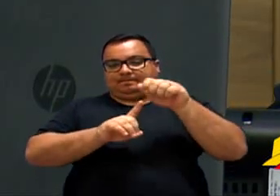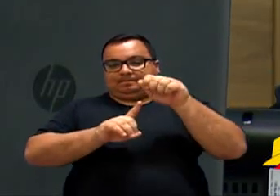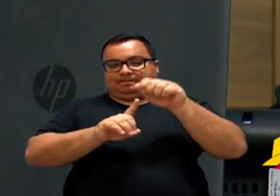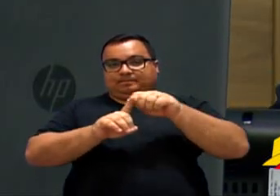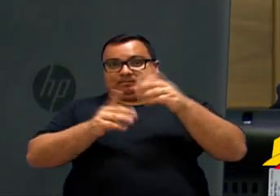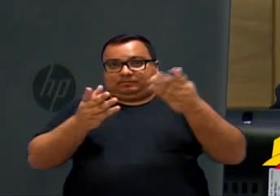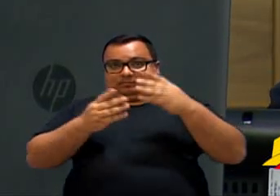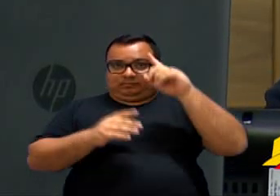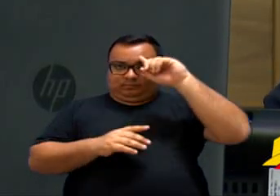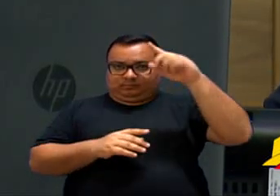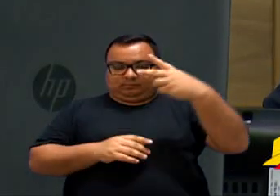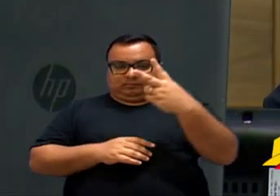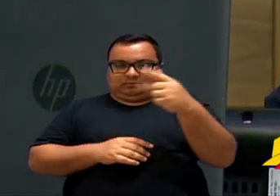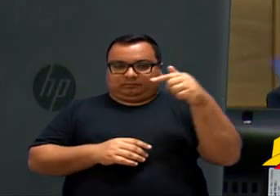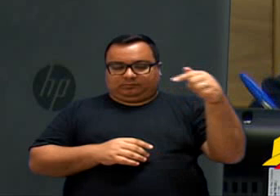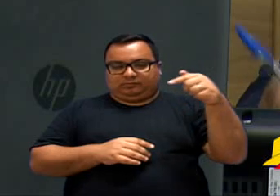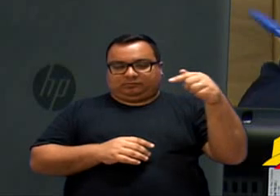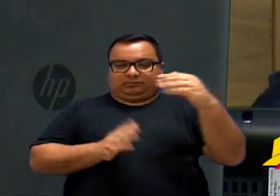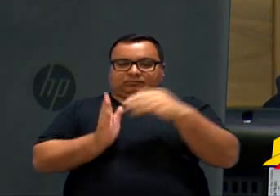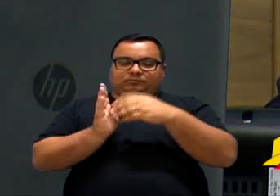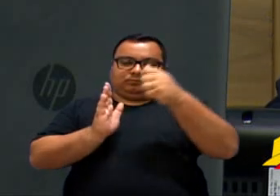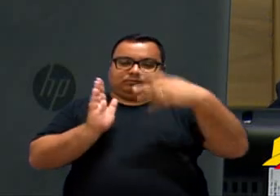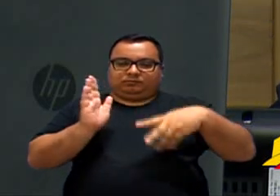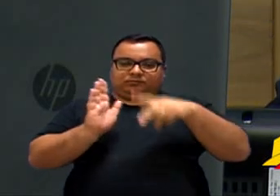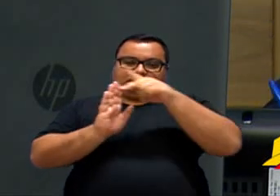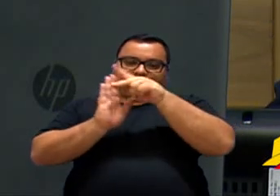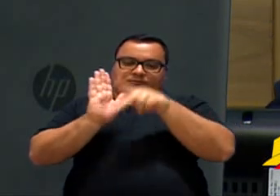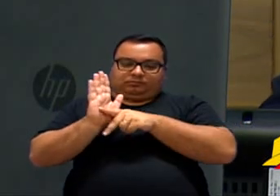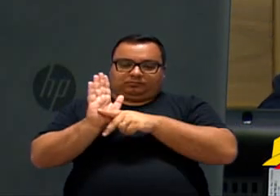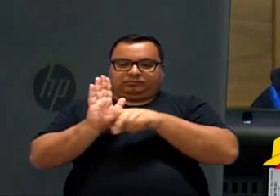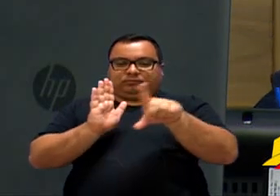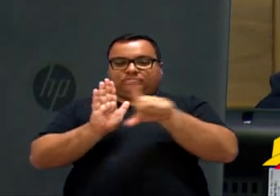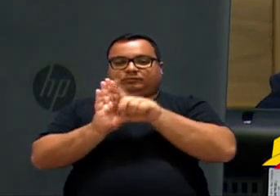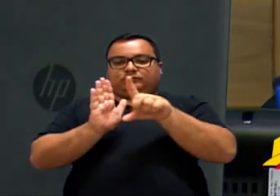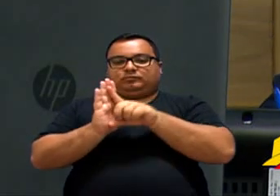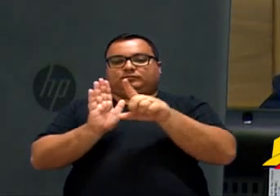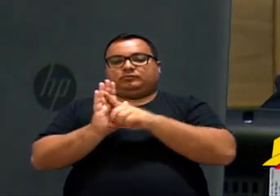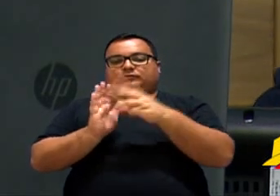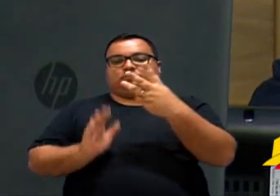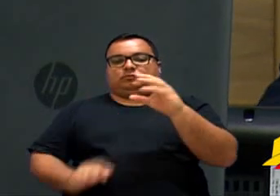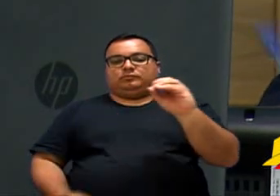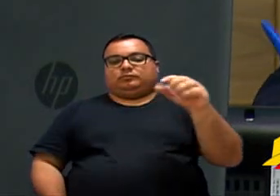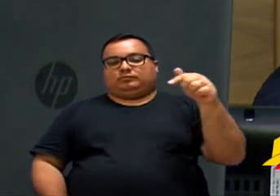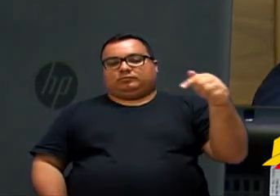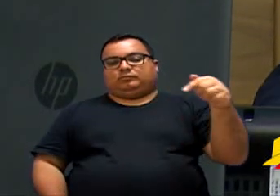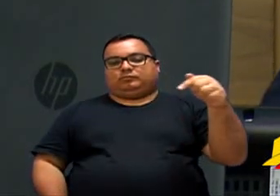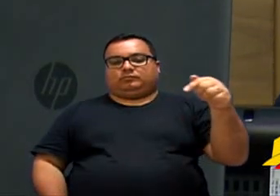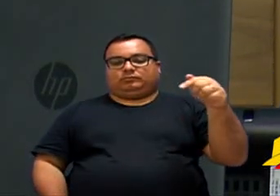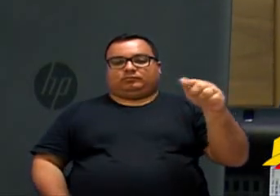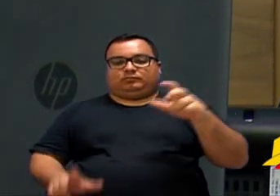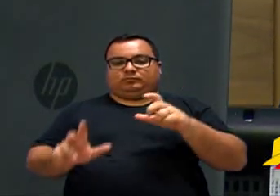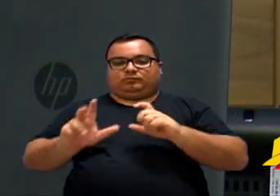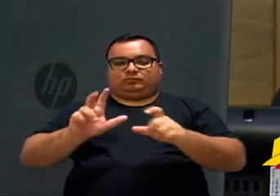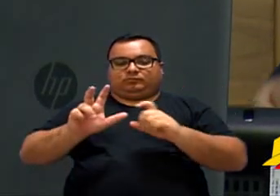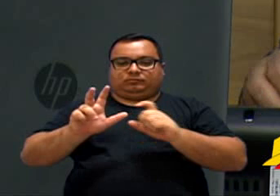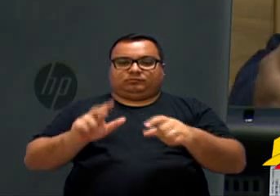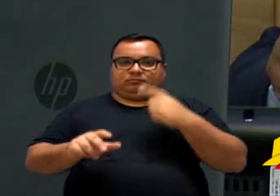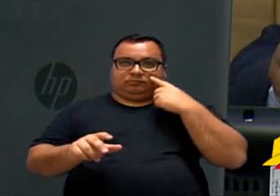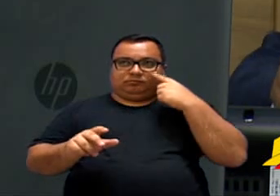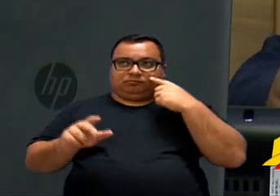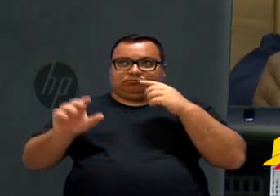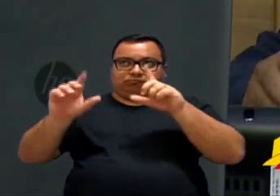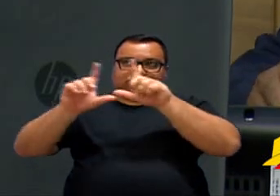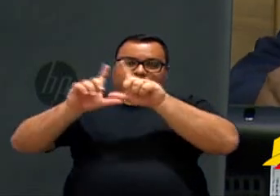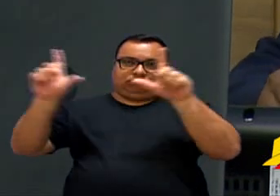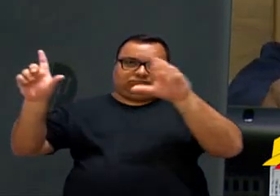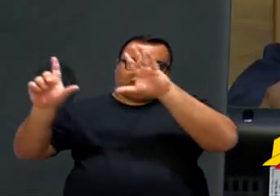Apresentação de matéria, projeto de lei 307 do Executivo. Eu gostaria que zerasse o painel para que nós